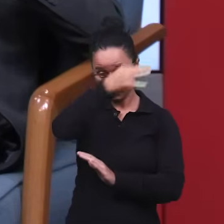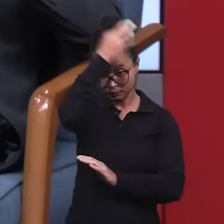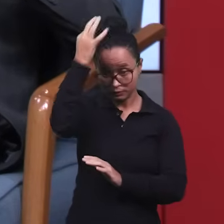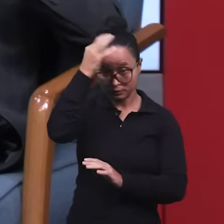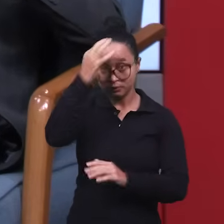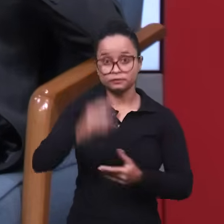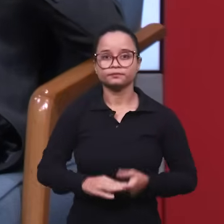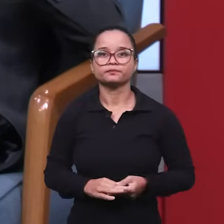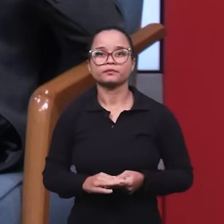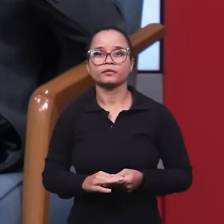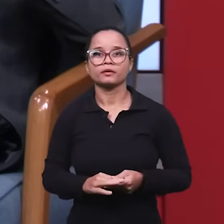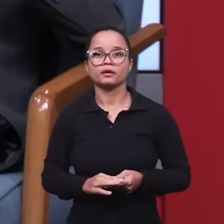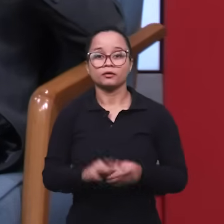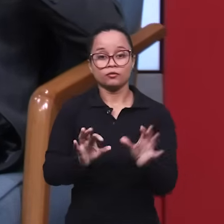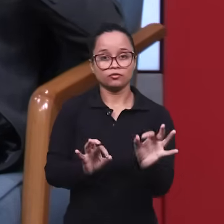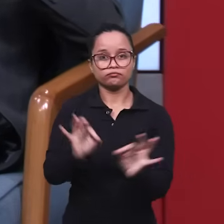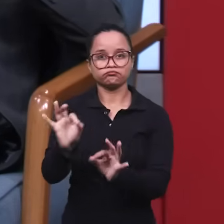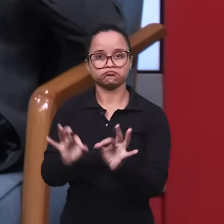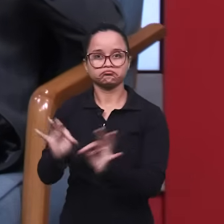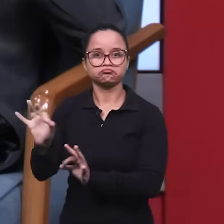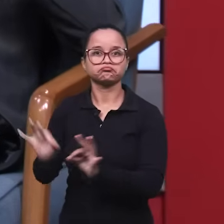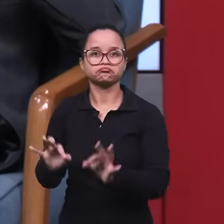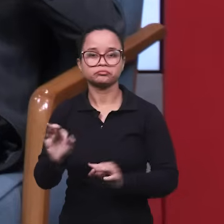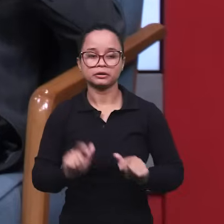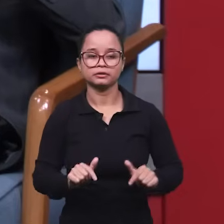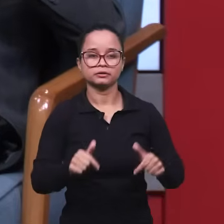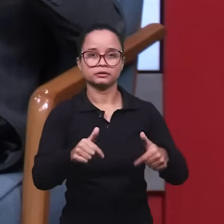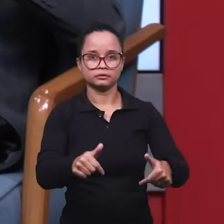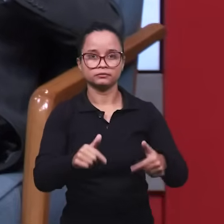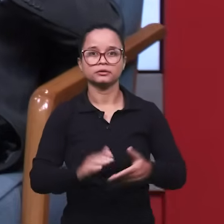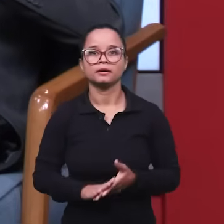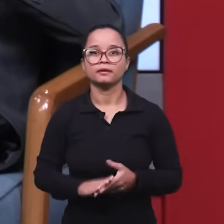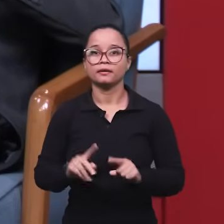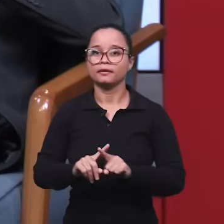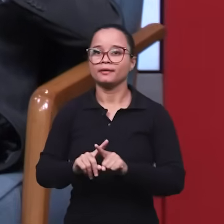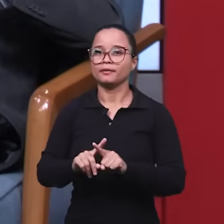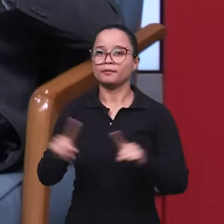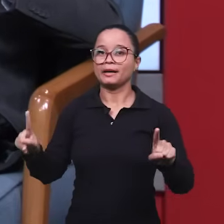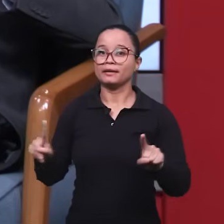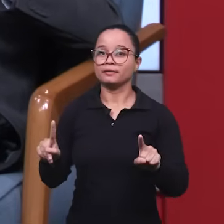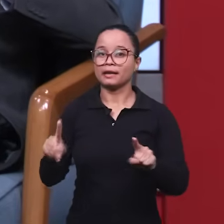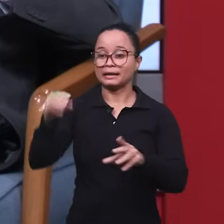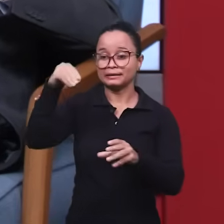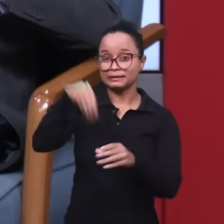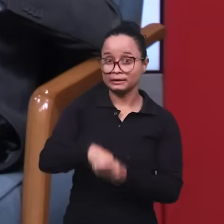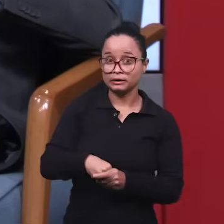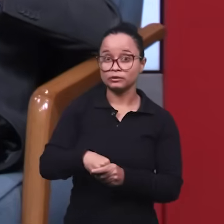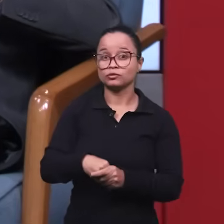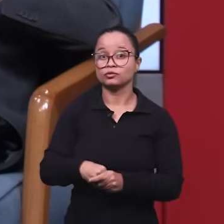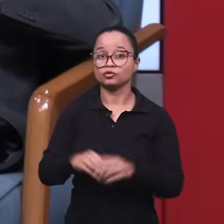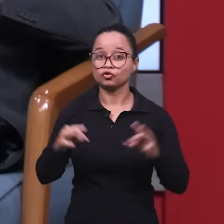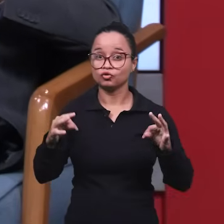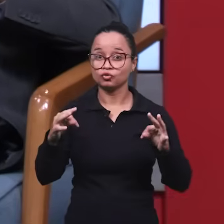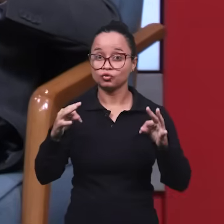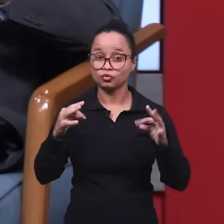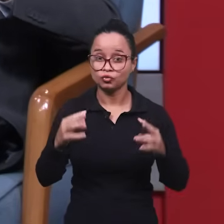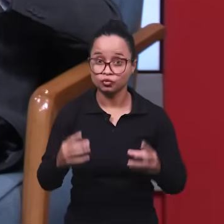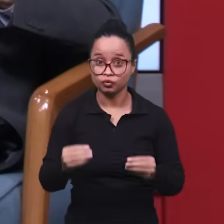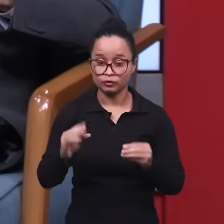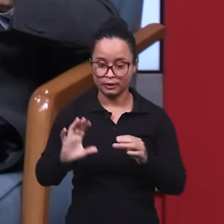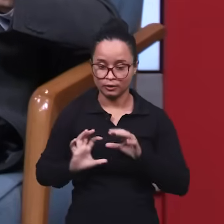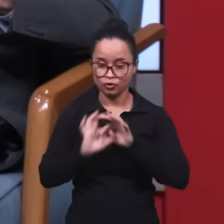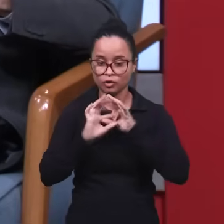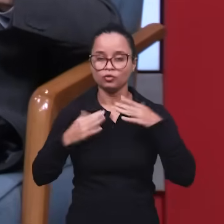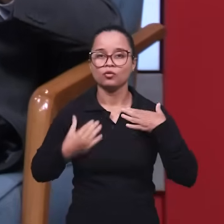vão funcionar de forma intensa, porém dentro de uma coordenação